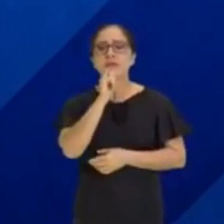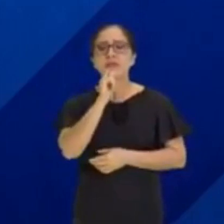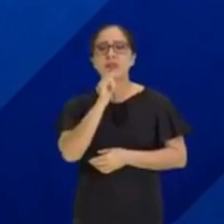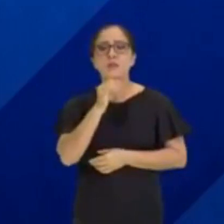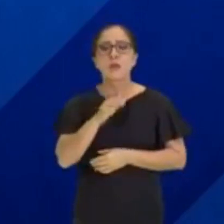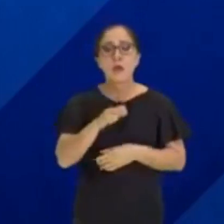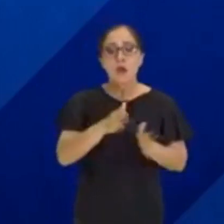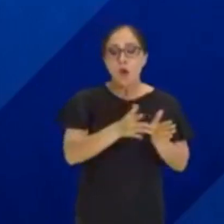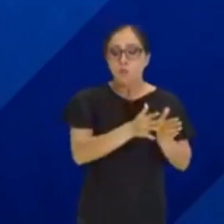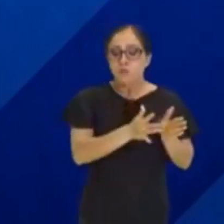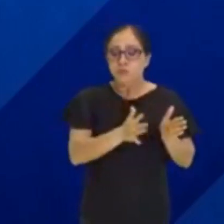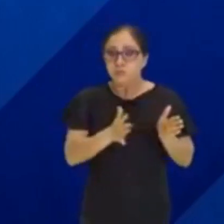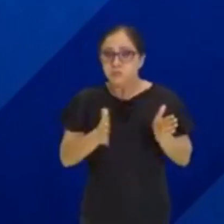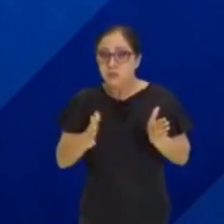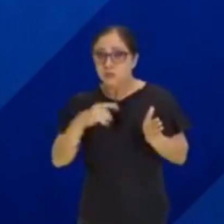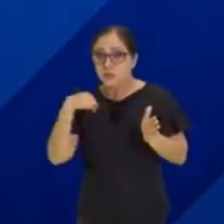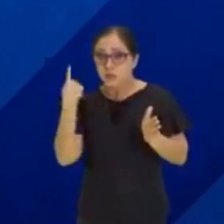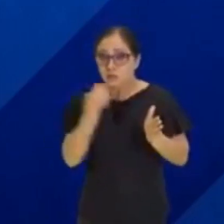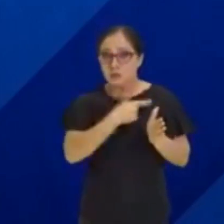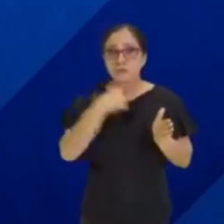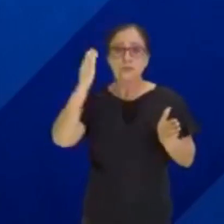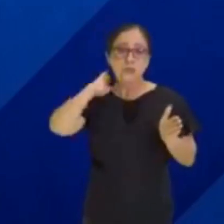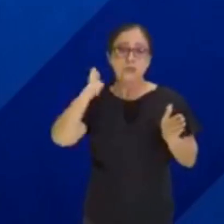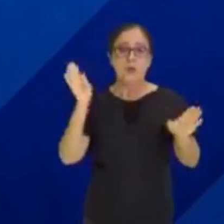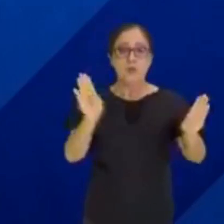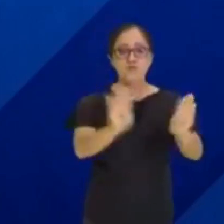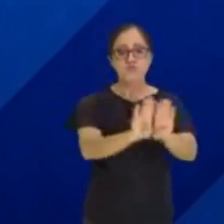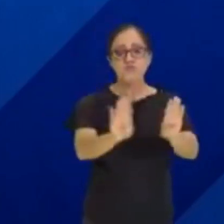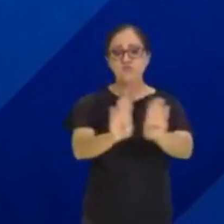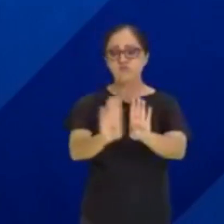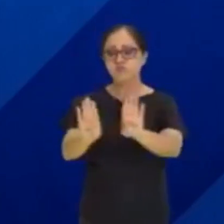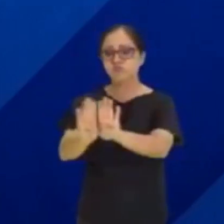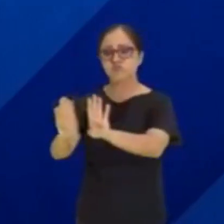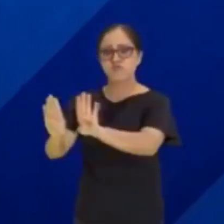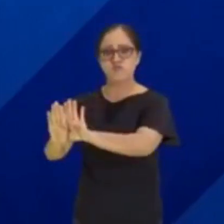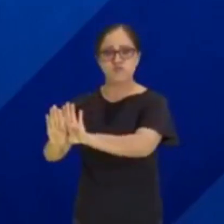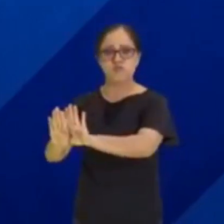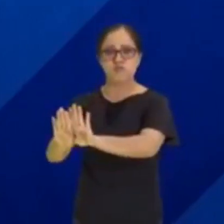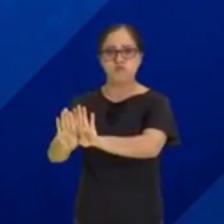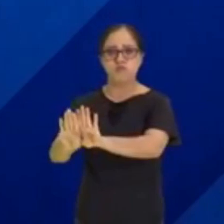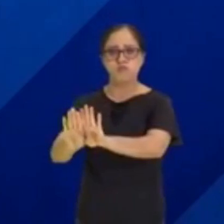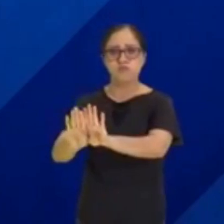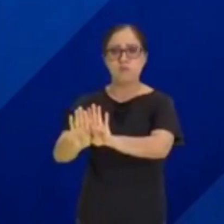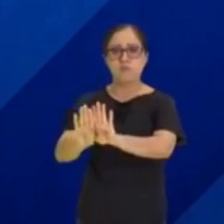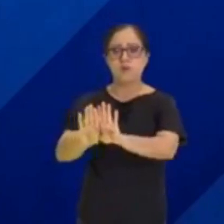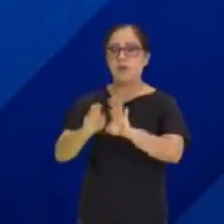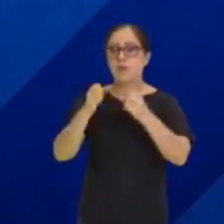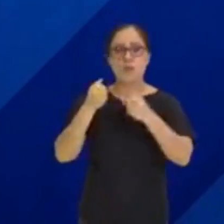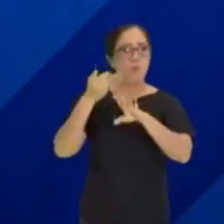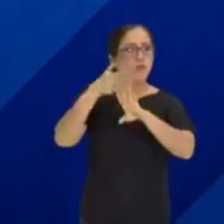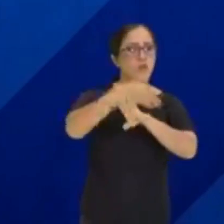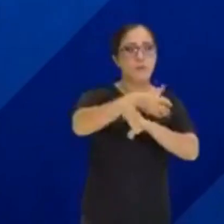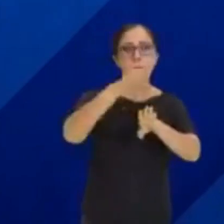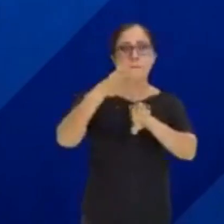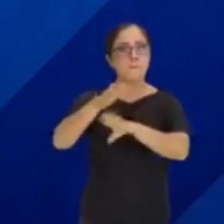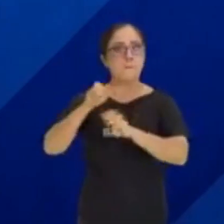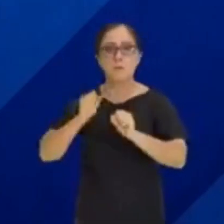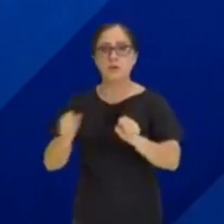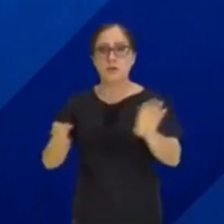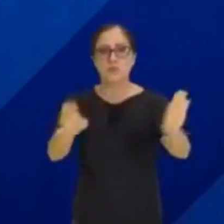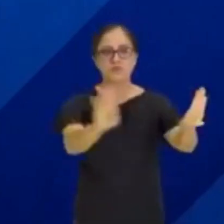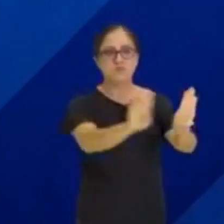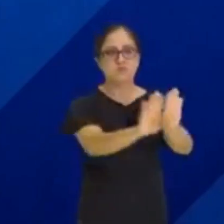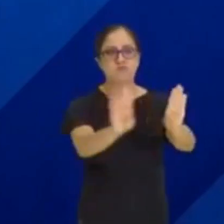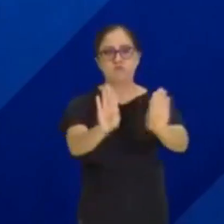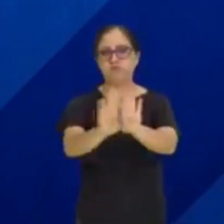qual a nossa cidade de Belém e alguns municípios do Pará passaram. Também sabemos